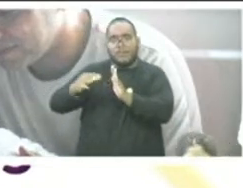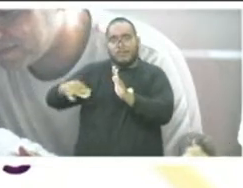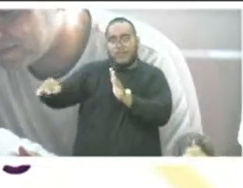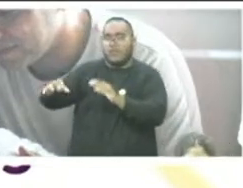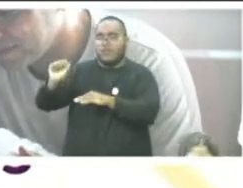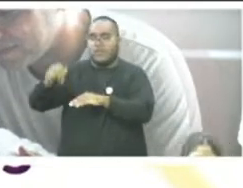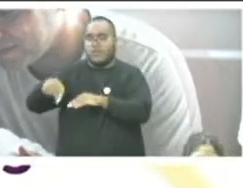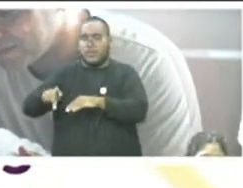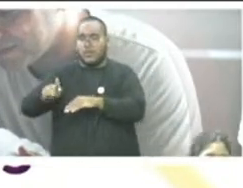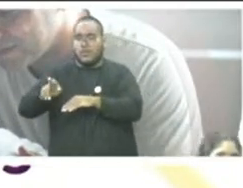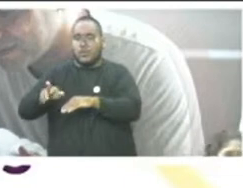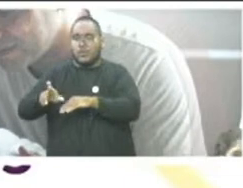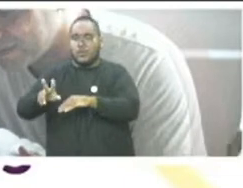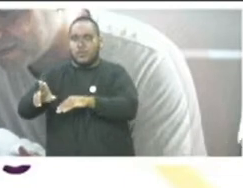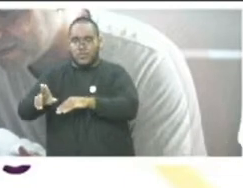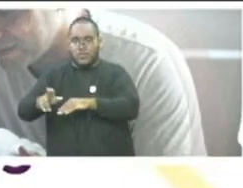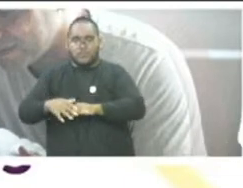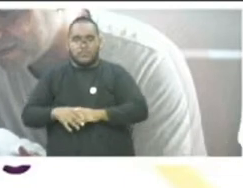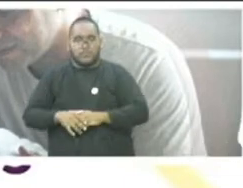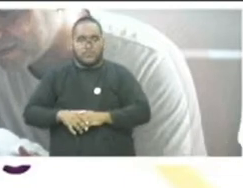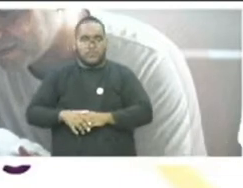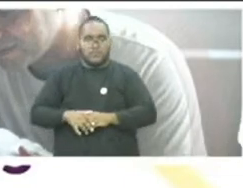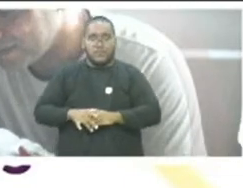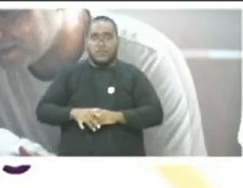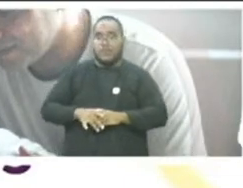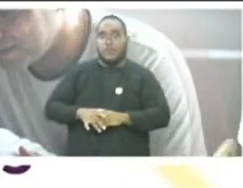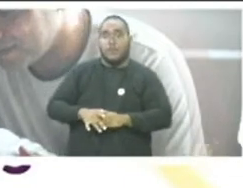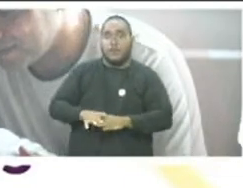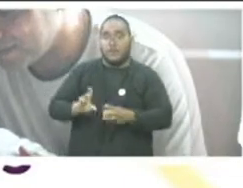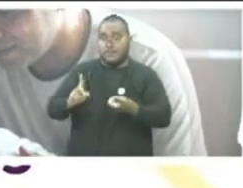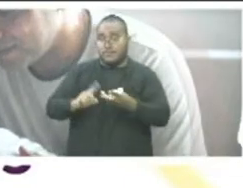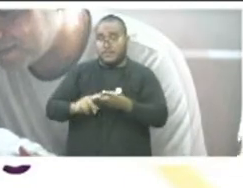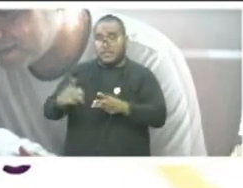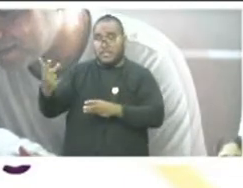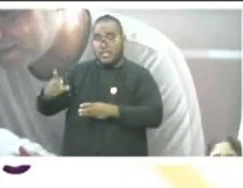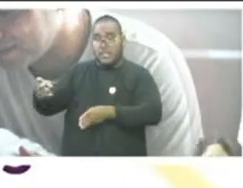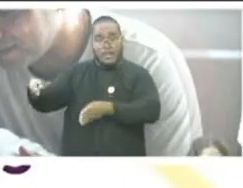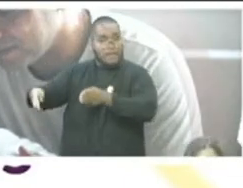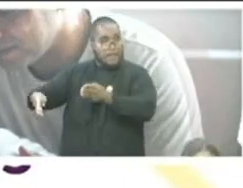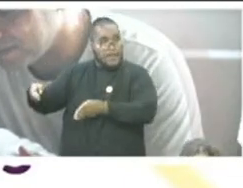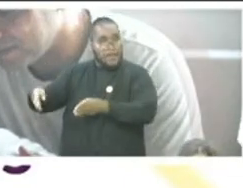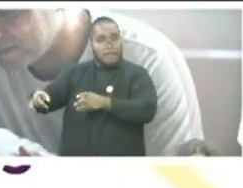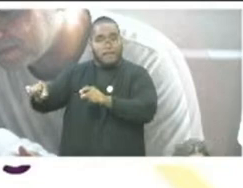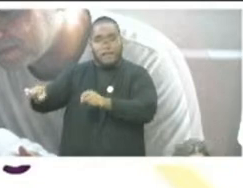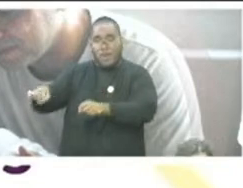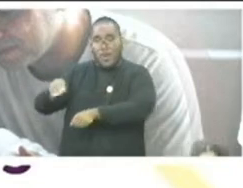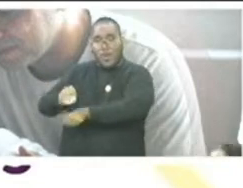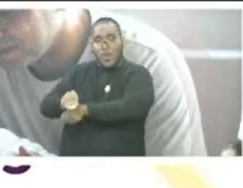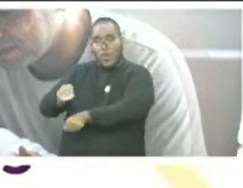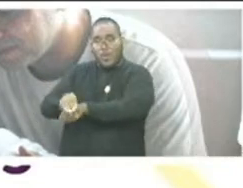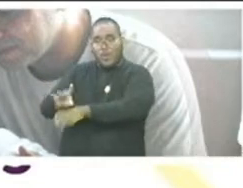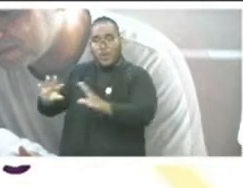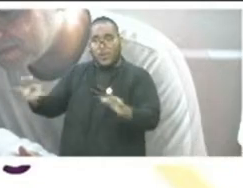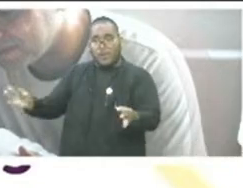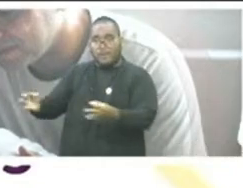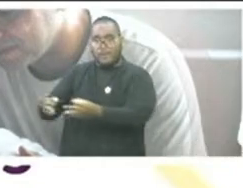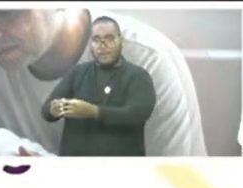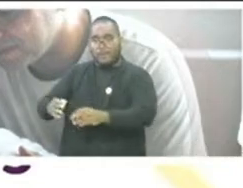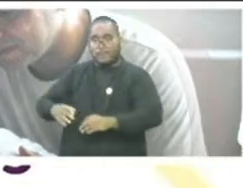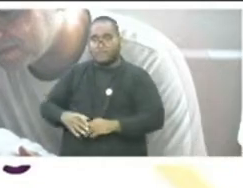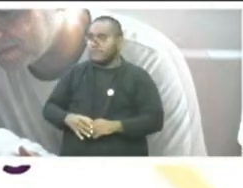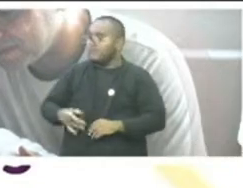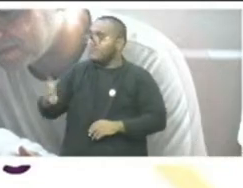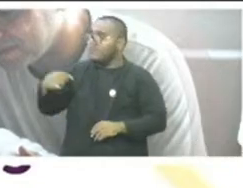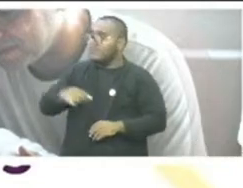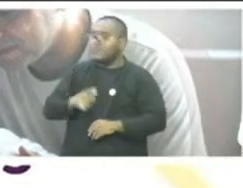unidades neonatais, a terceira etapa do método canguru indo para a atenção primária, para o cuidado com essa família, para que a gente